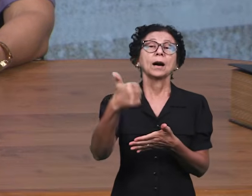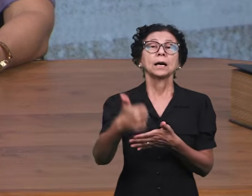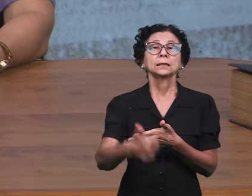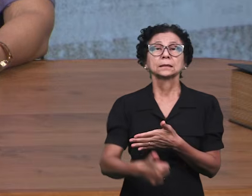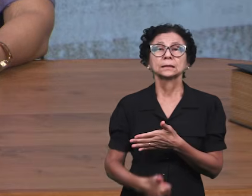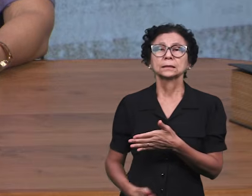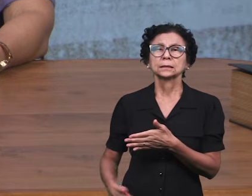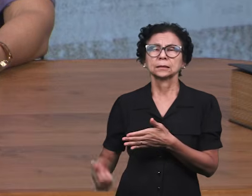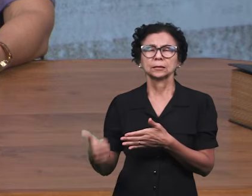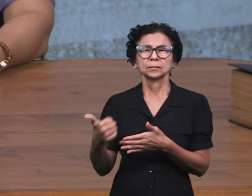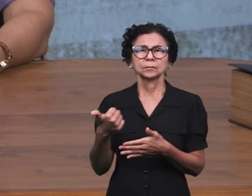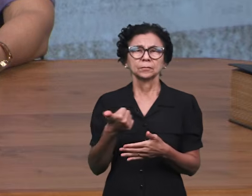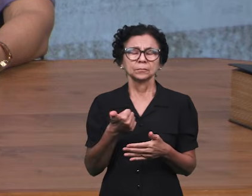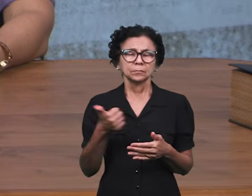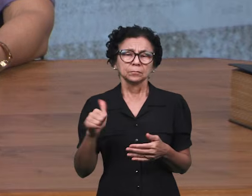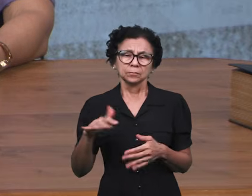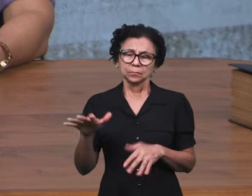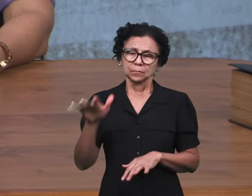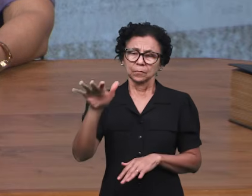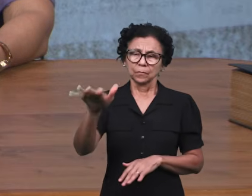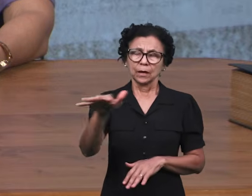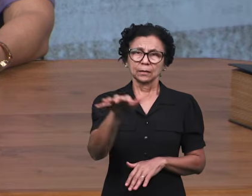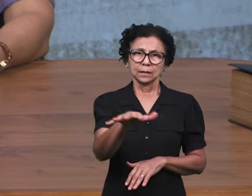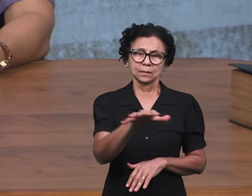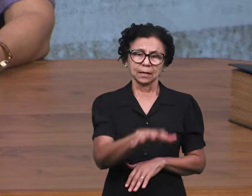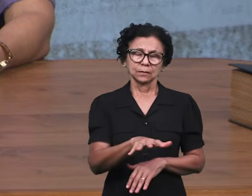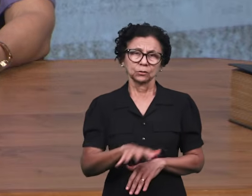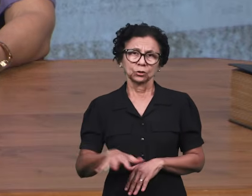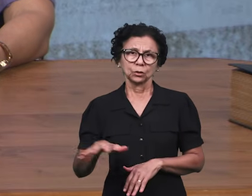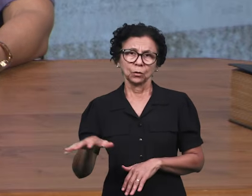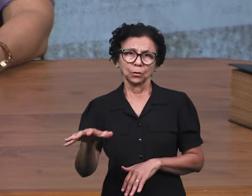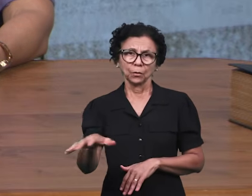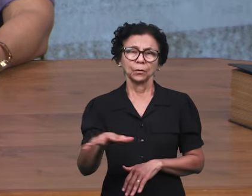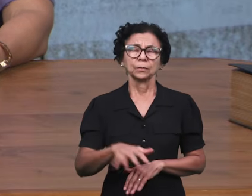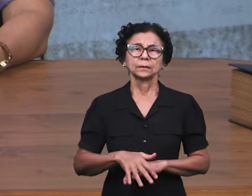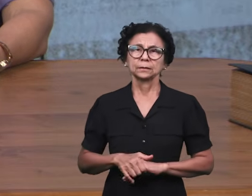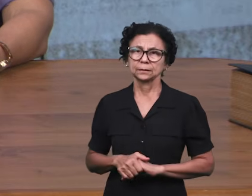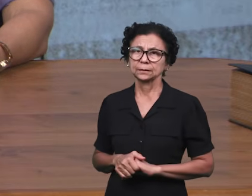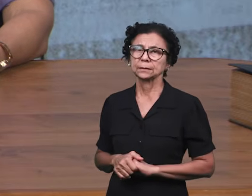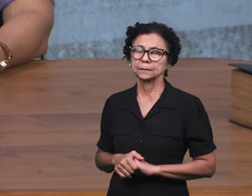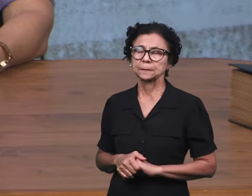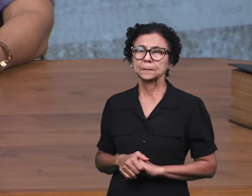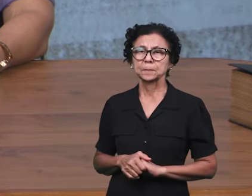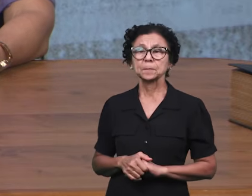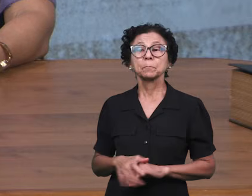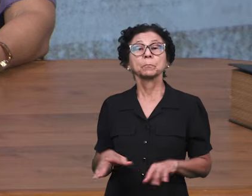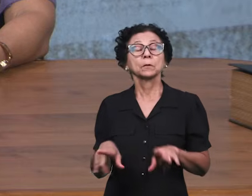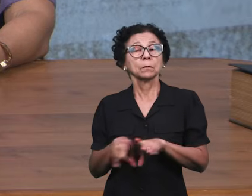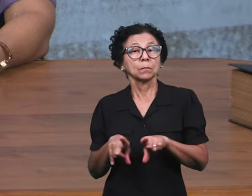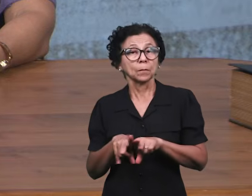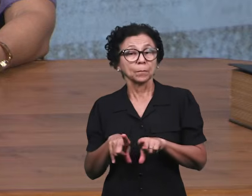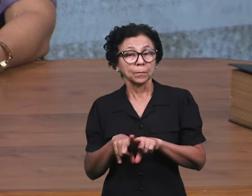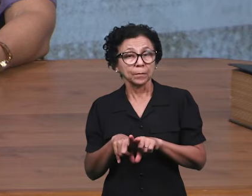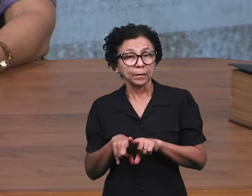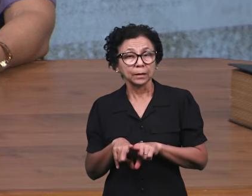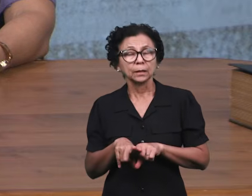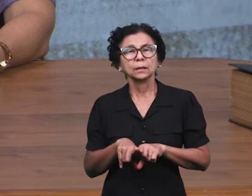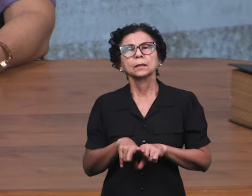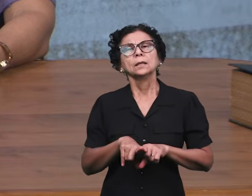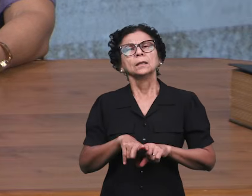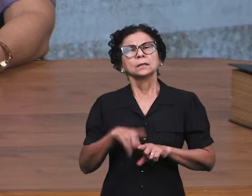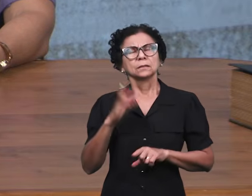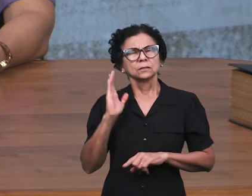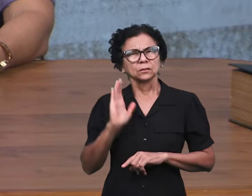por Migron, e em Miqumas lança a sua bagagem. Já vão passando, já